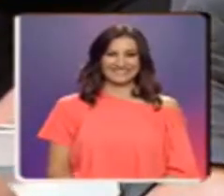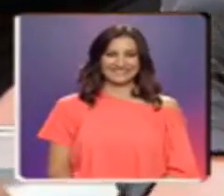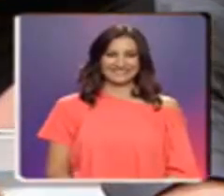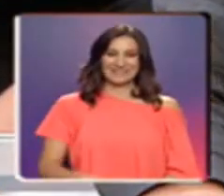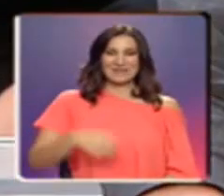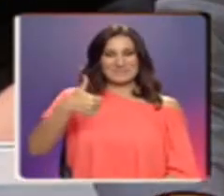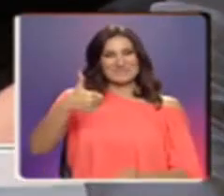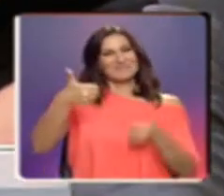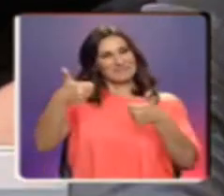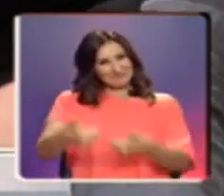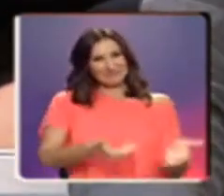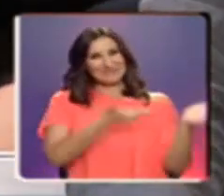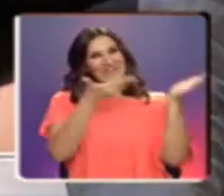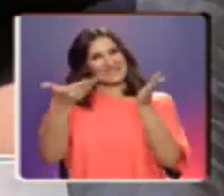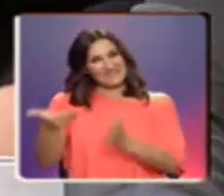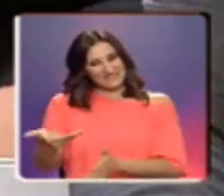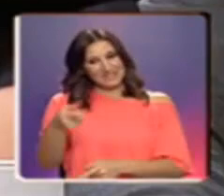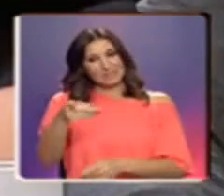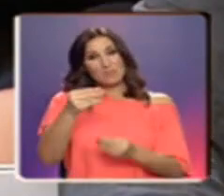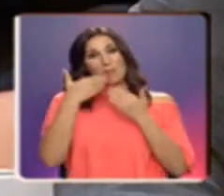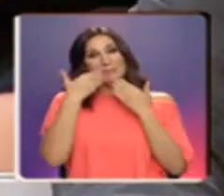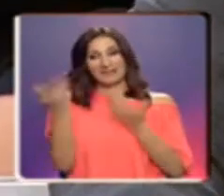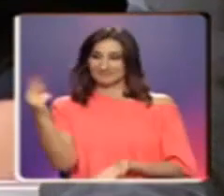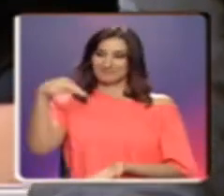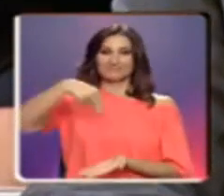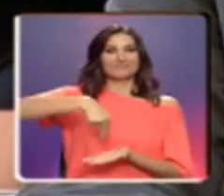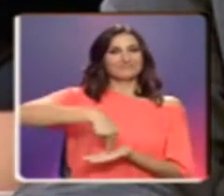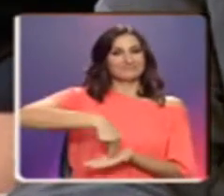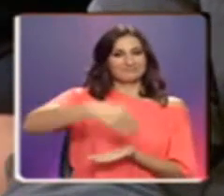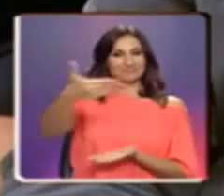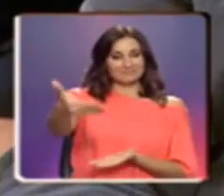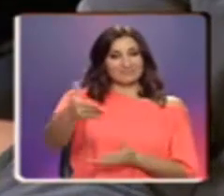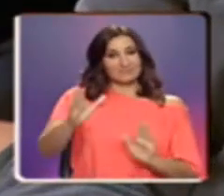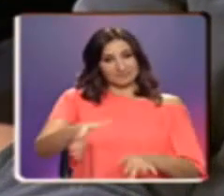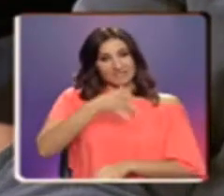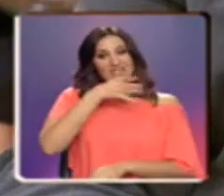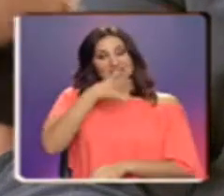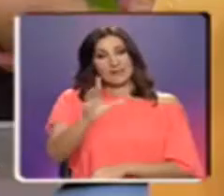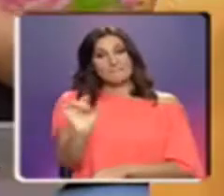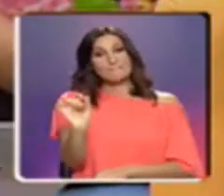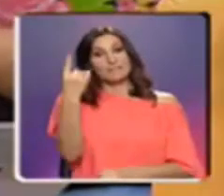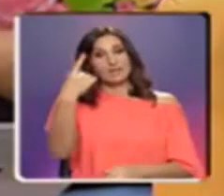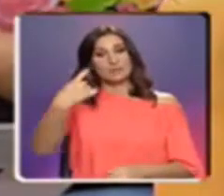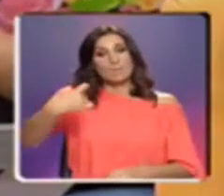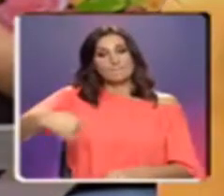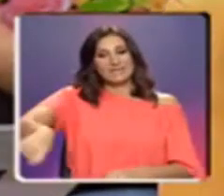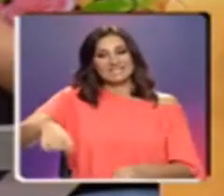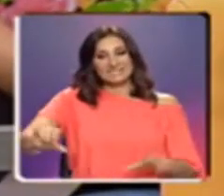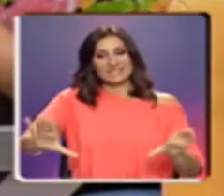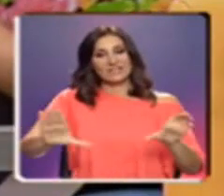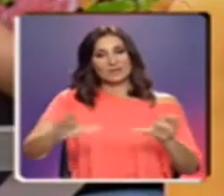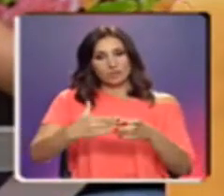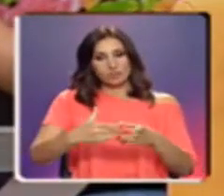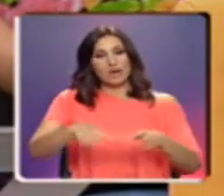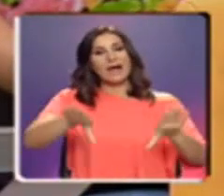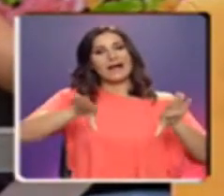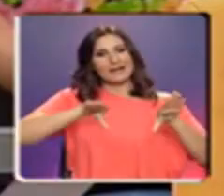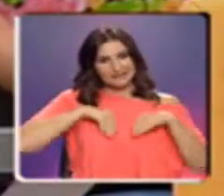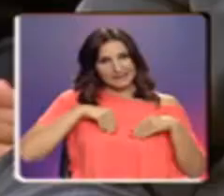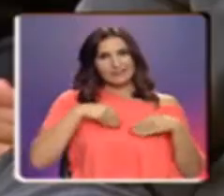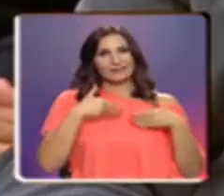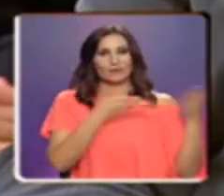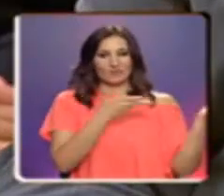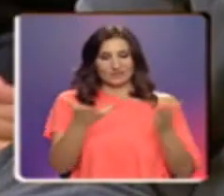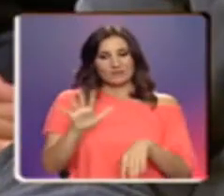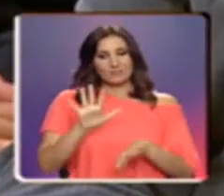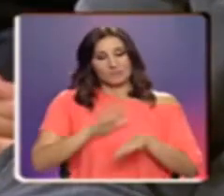Bruno, bem-vindo. Muito obrigada por estar connosco. Deixe-me dizer-lhe que é o primeiro presidente de clube a aceder ao nosso convite e só